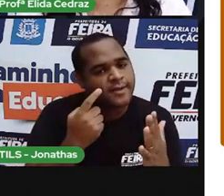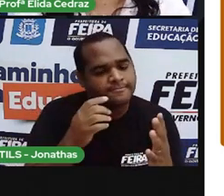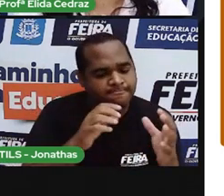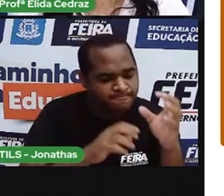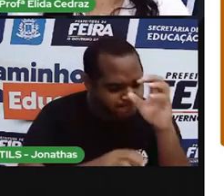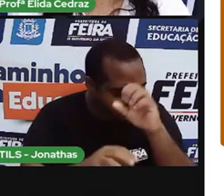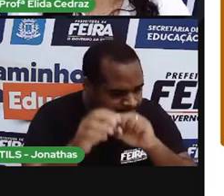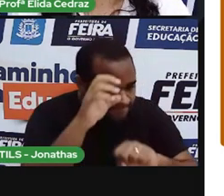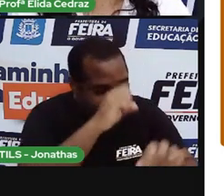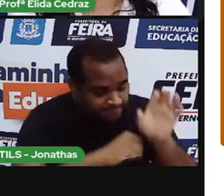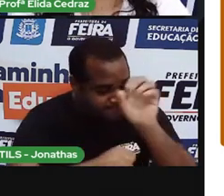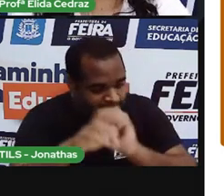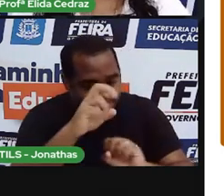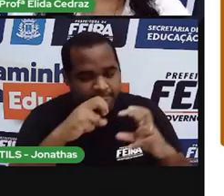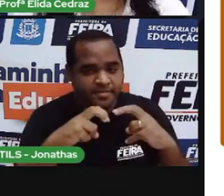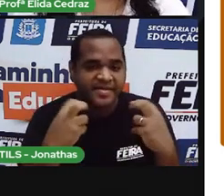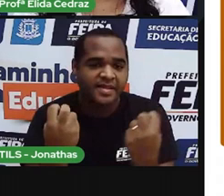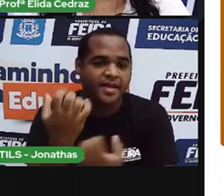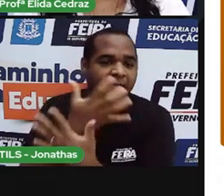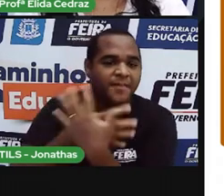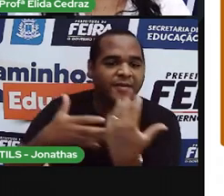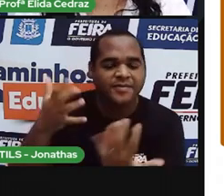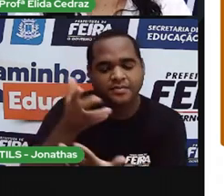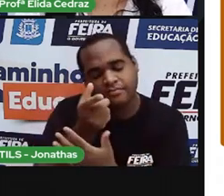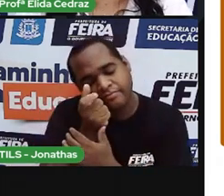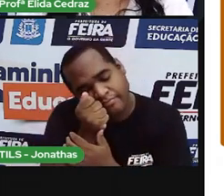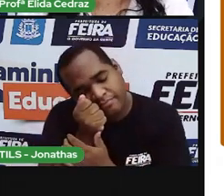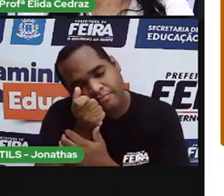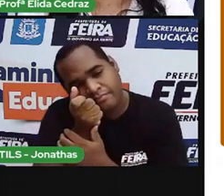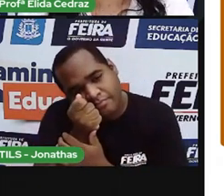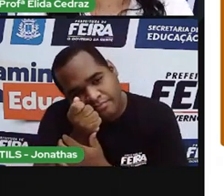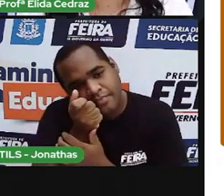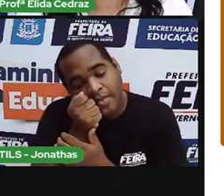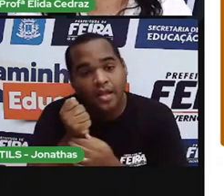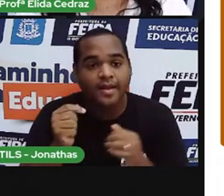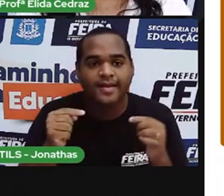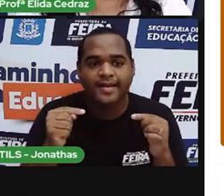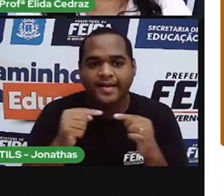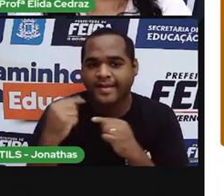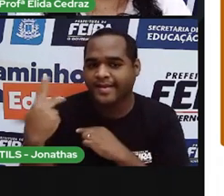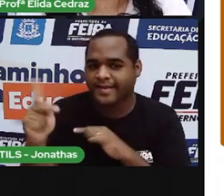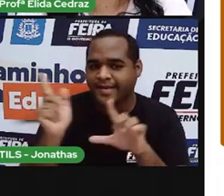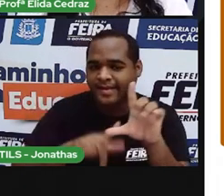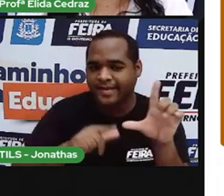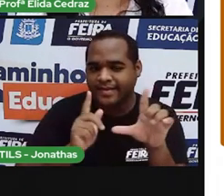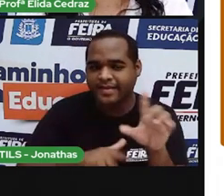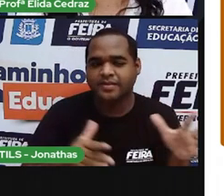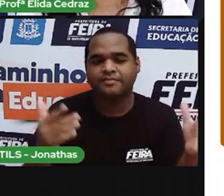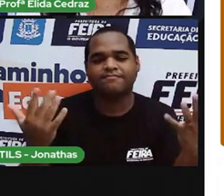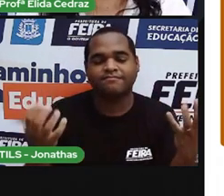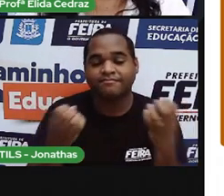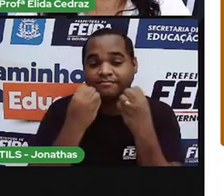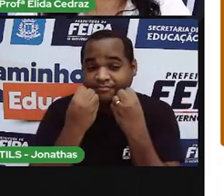de roda, das canções de ninar, porque as letras são pequenas,